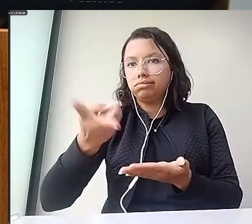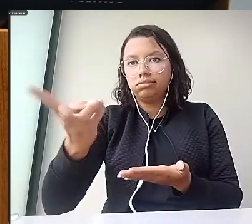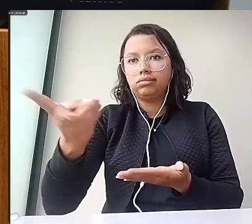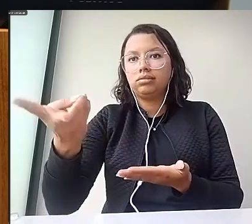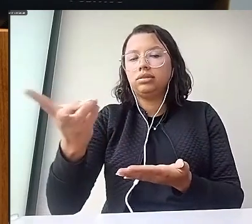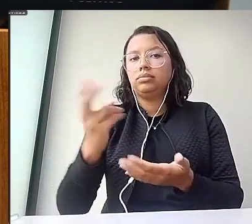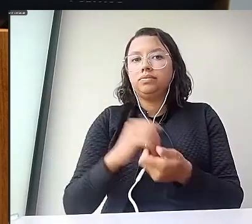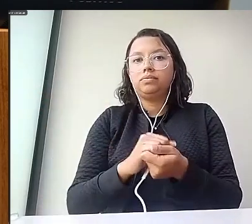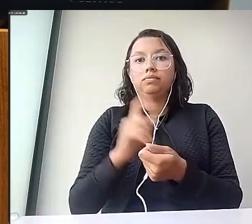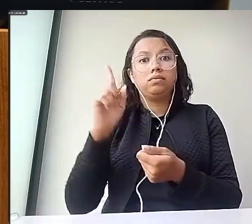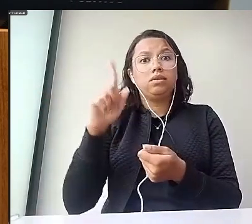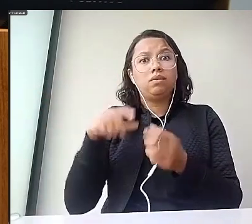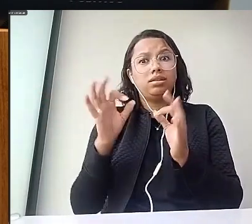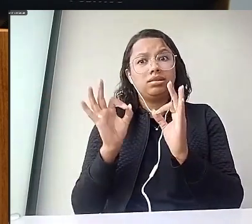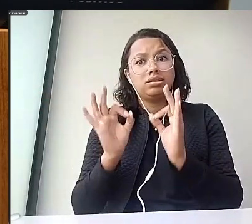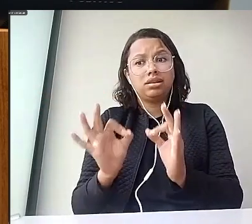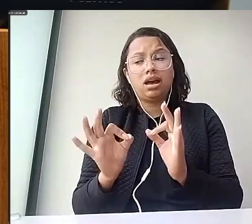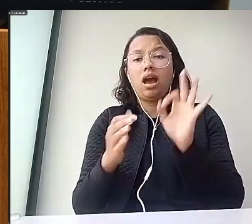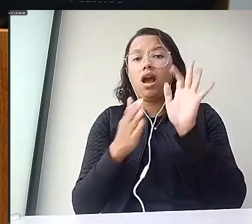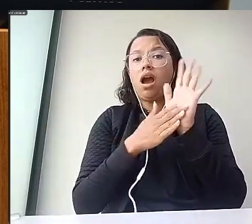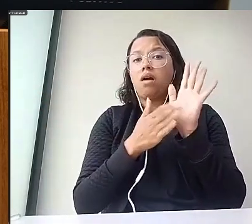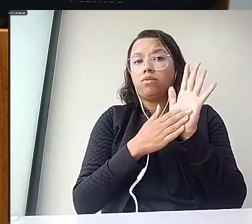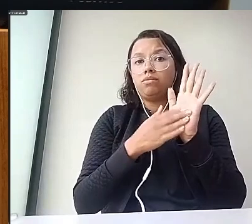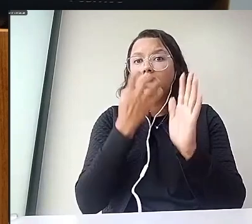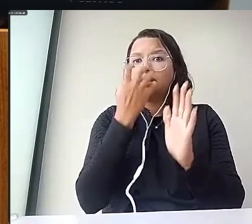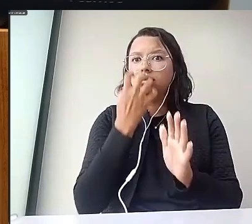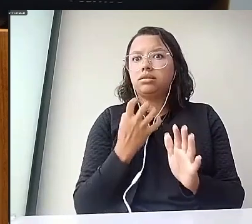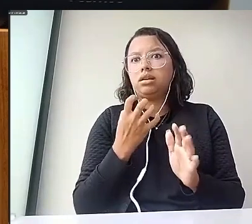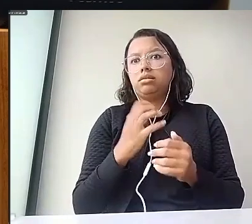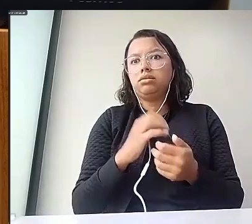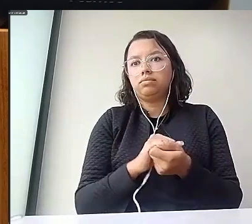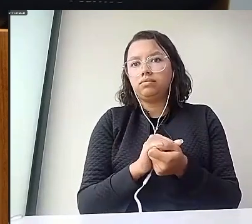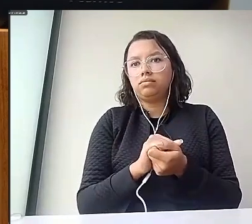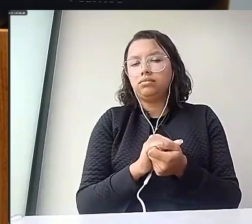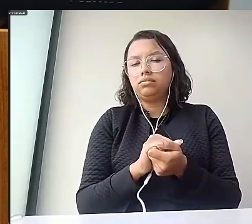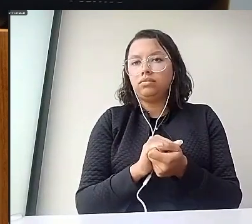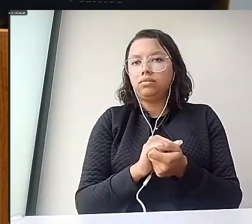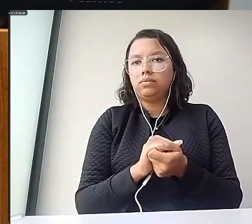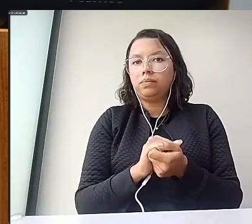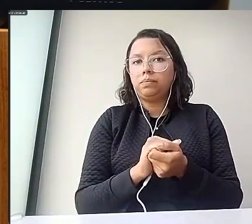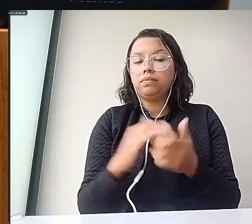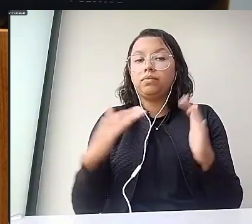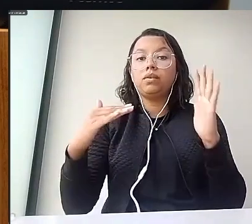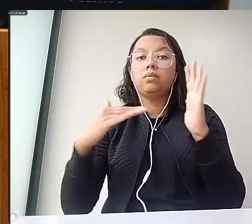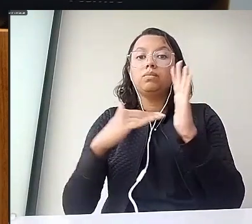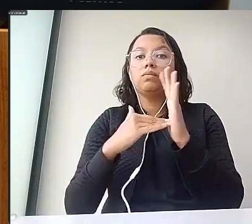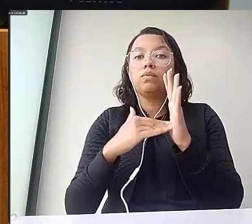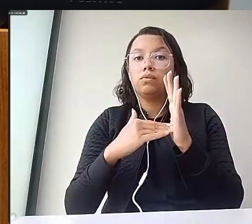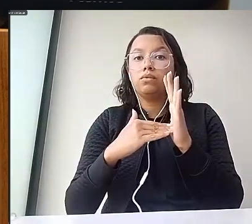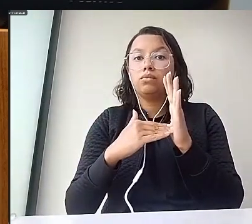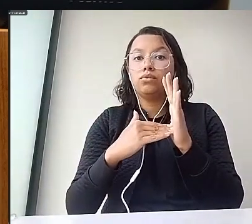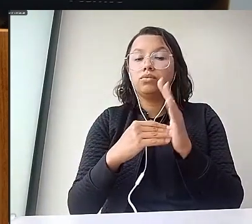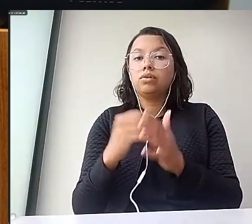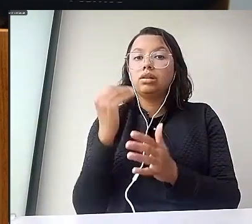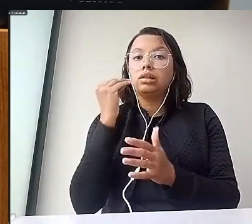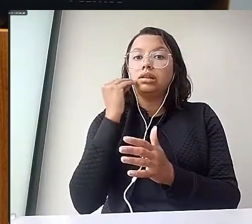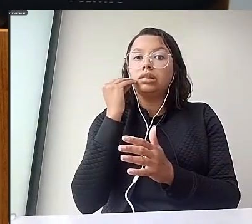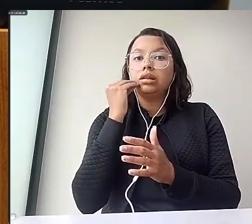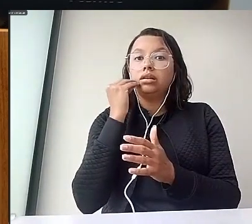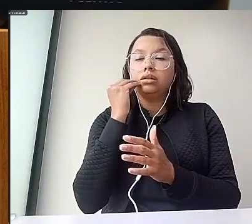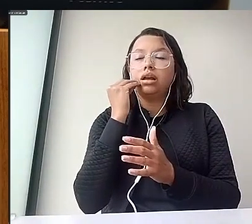é exatamente uma promessa sincera, né? E por último, professor, arriscando essa